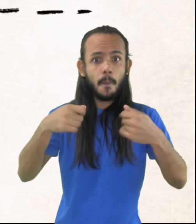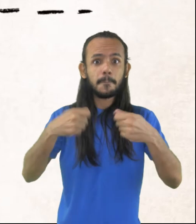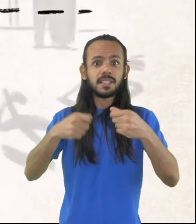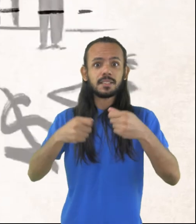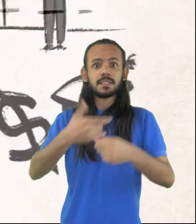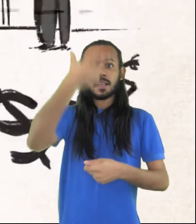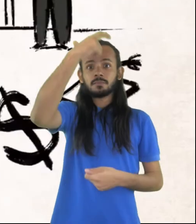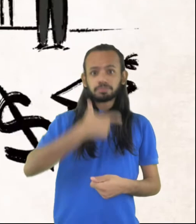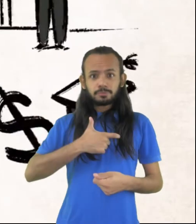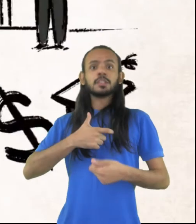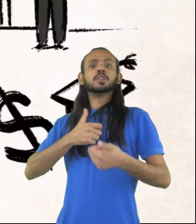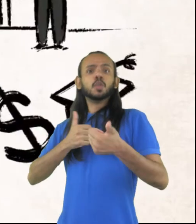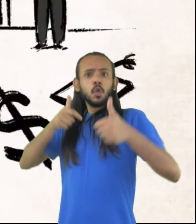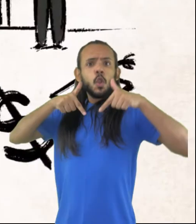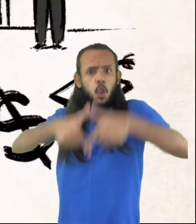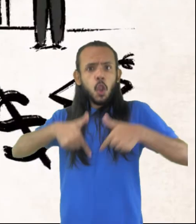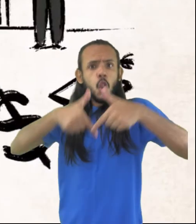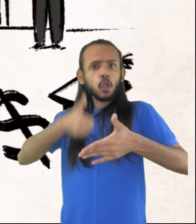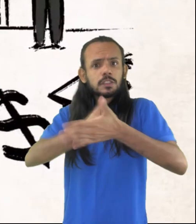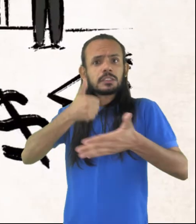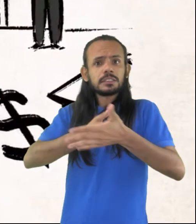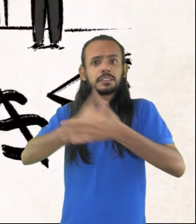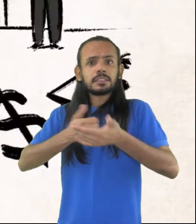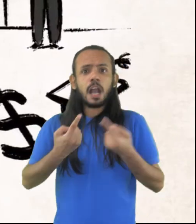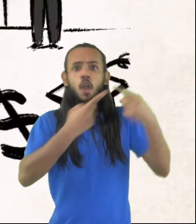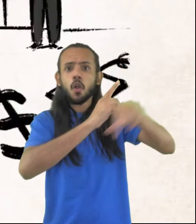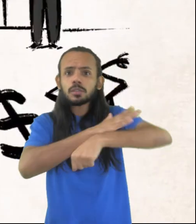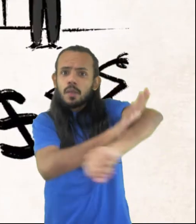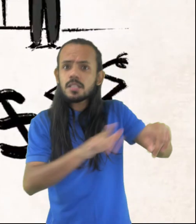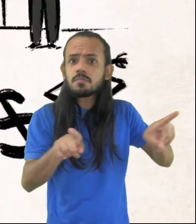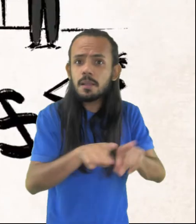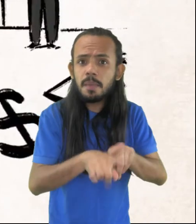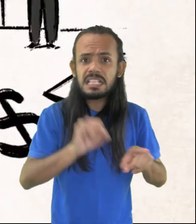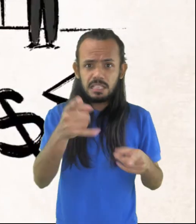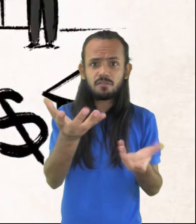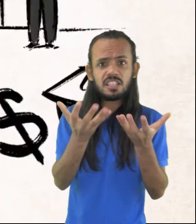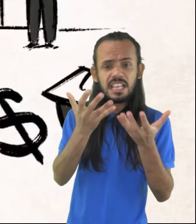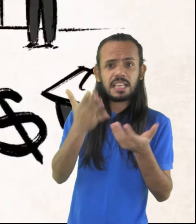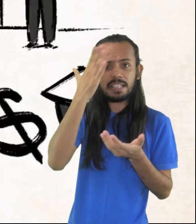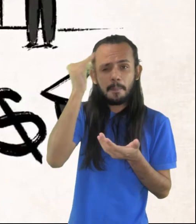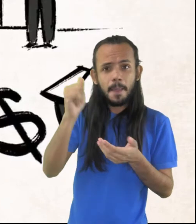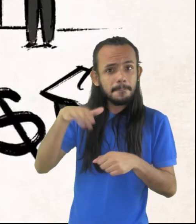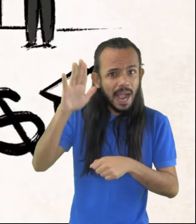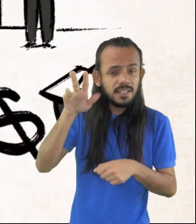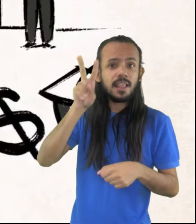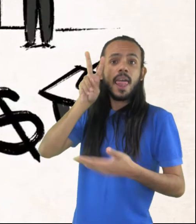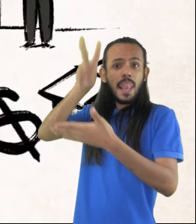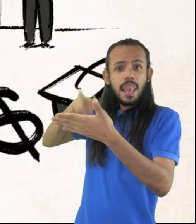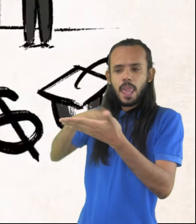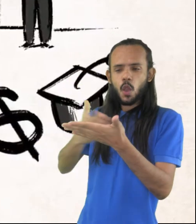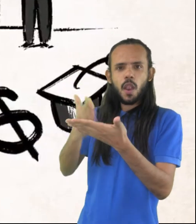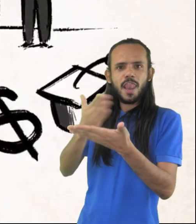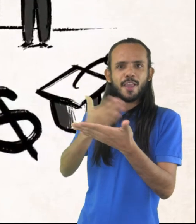postura antirracista ativa e explícita. Se quiser entender mais sobre a importância disso, leia o Pequeno